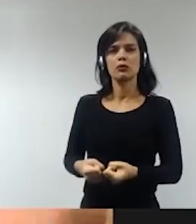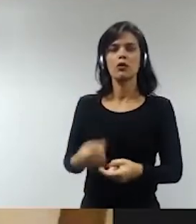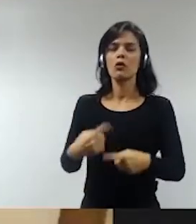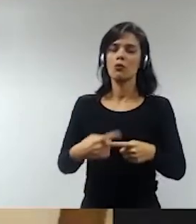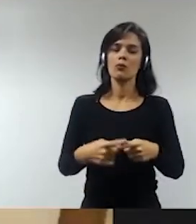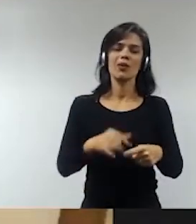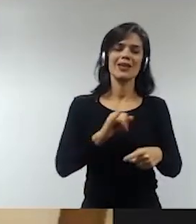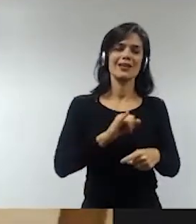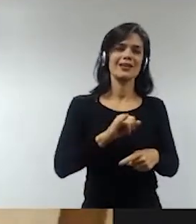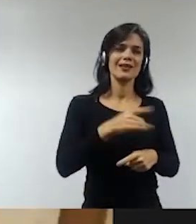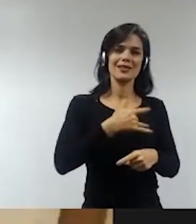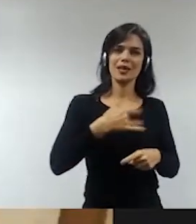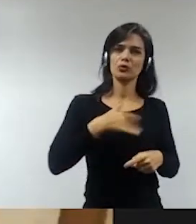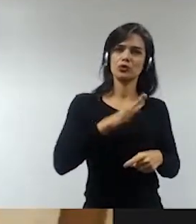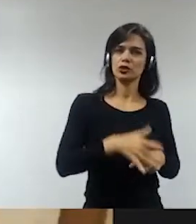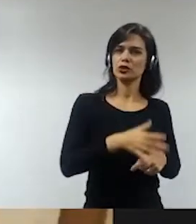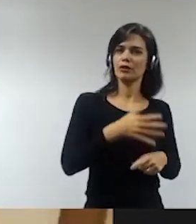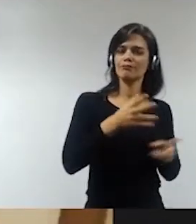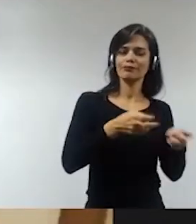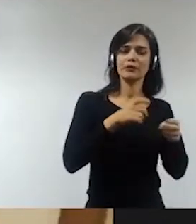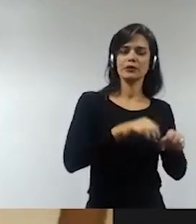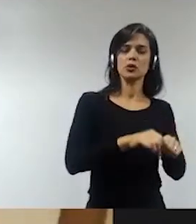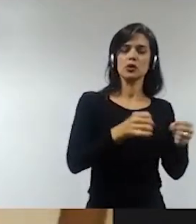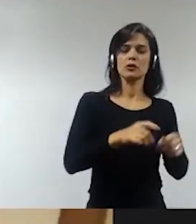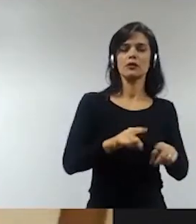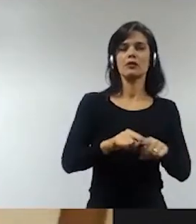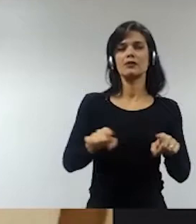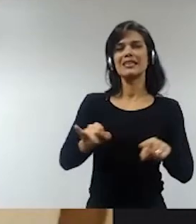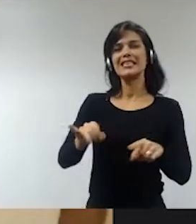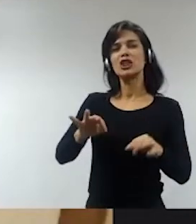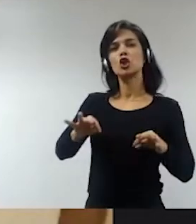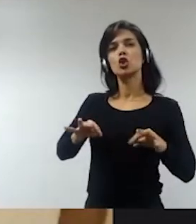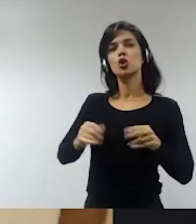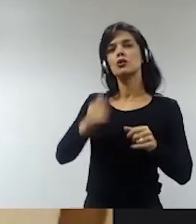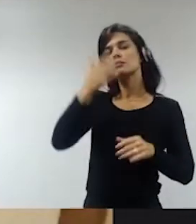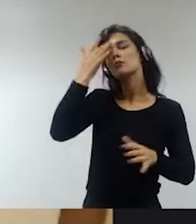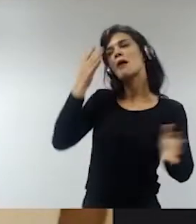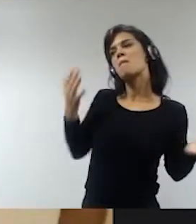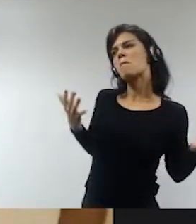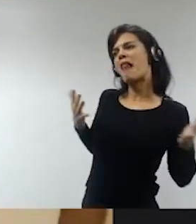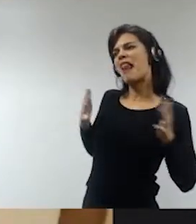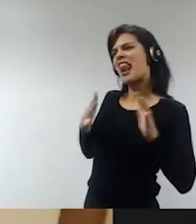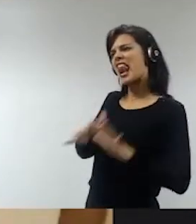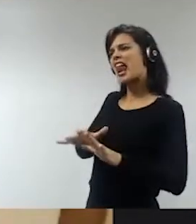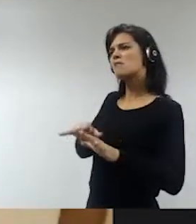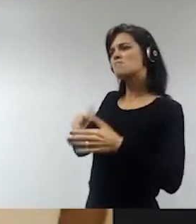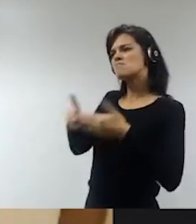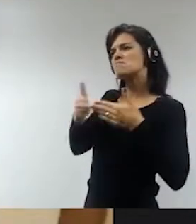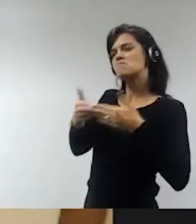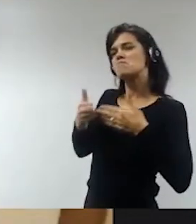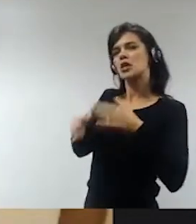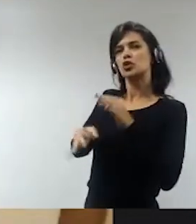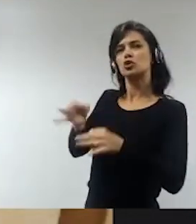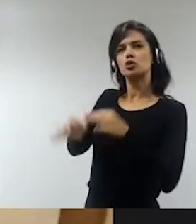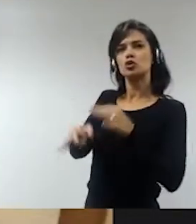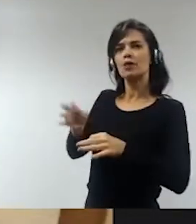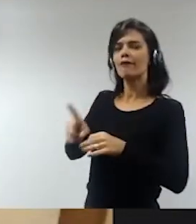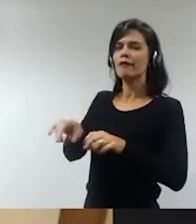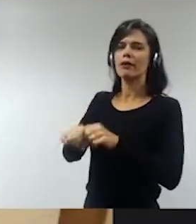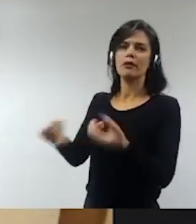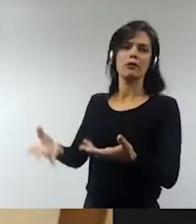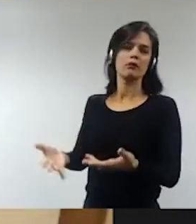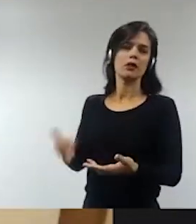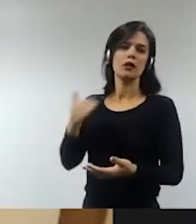se todo mundo que teve um problema em razão da pandemia bater as portas do Judiciário para resolver esse seu problema. Não há juízes. Os juízes